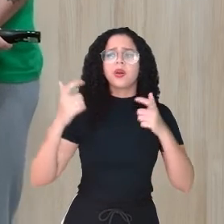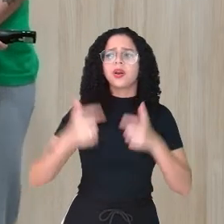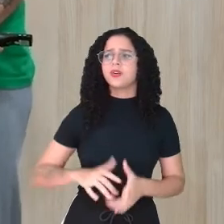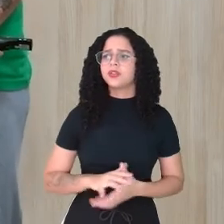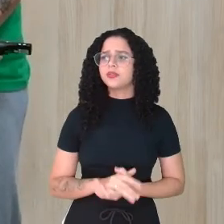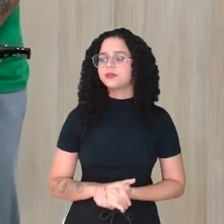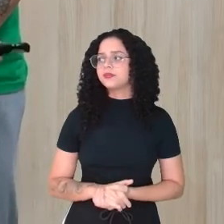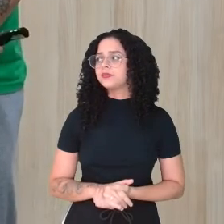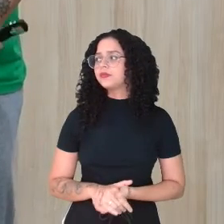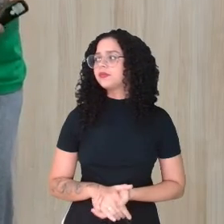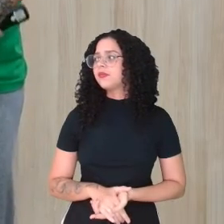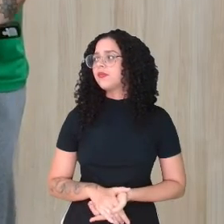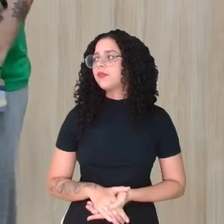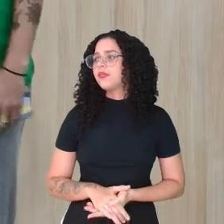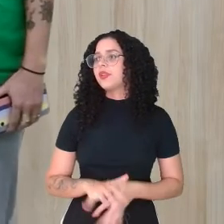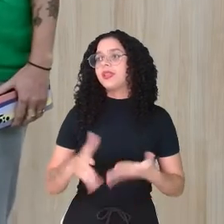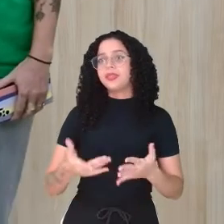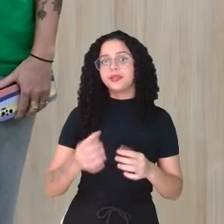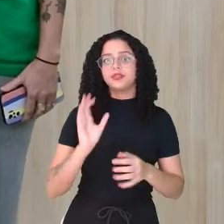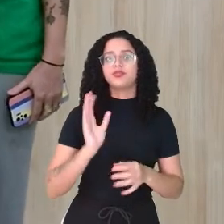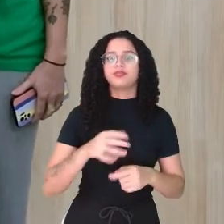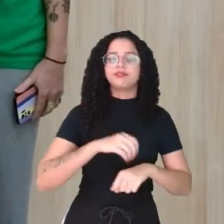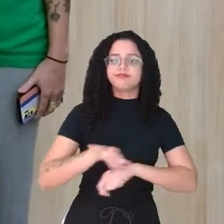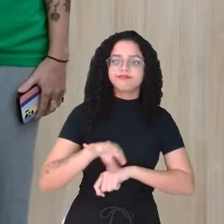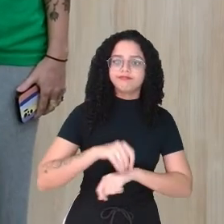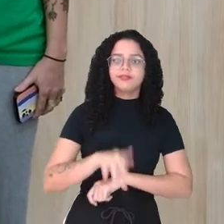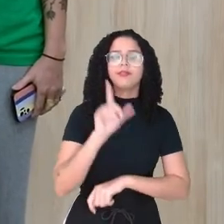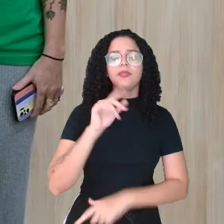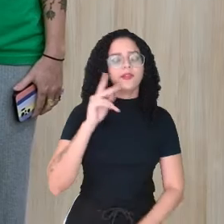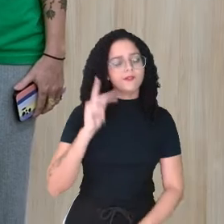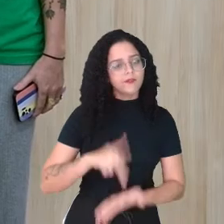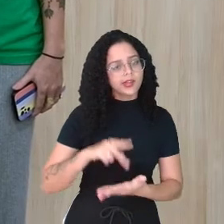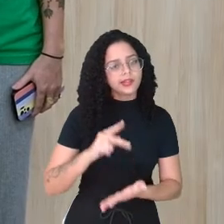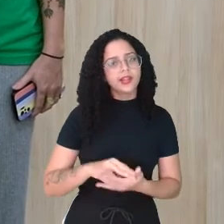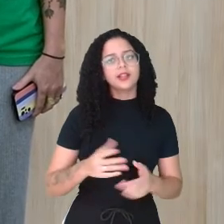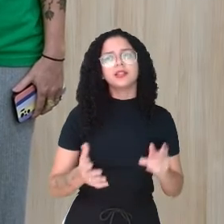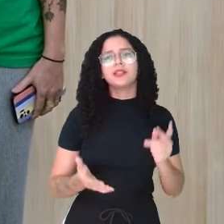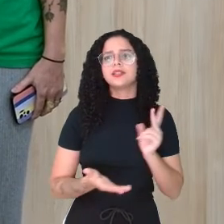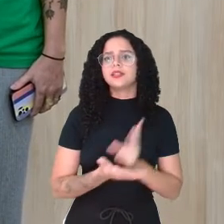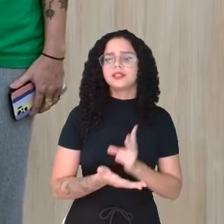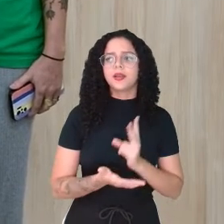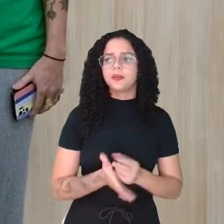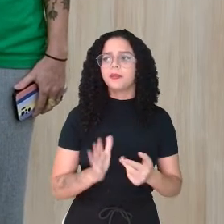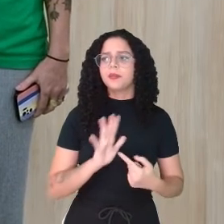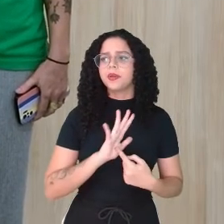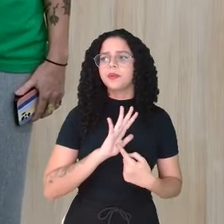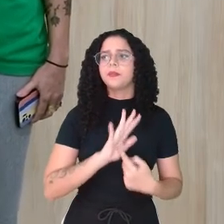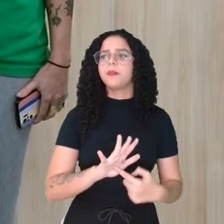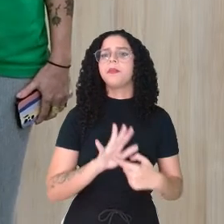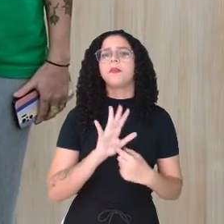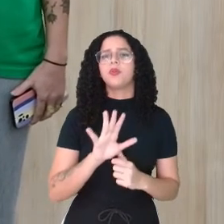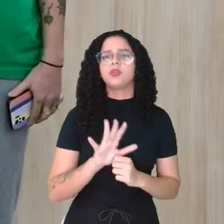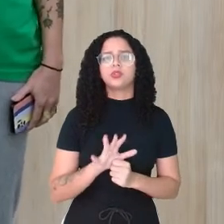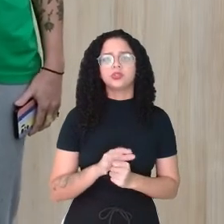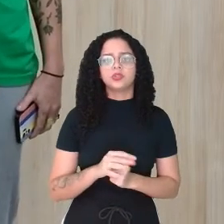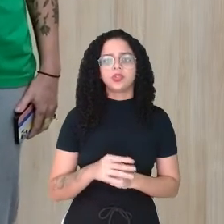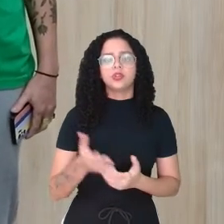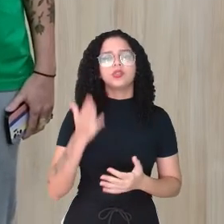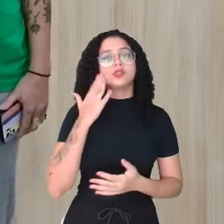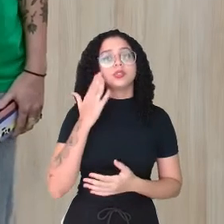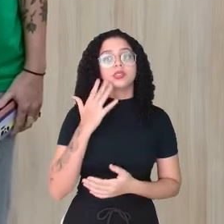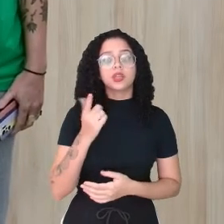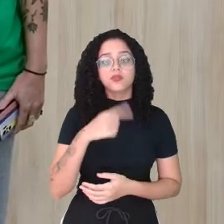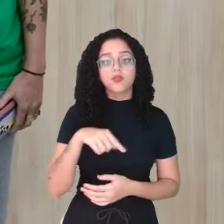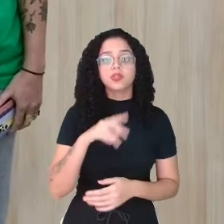Pois é, o recado foi dado e é justamente isso. A gente sempre traz aqui para eles, viu, professora Carol? E eu sei que você